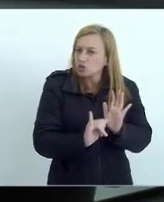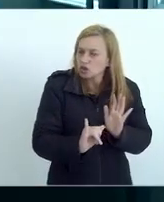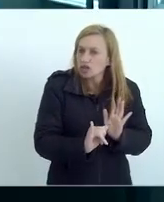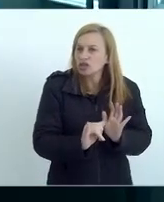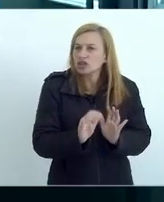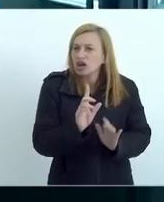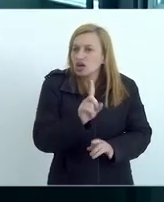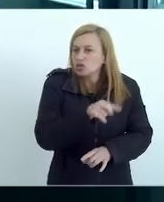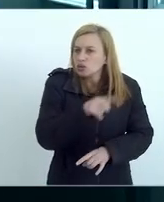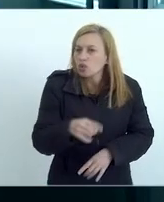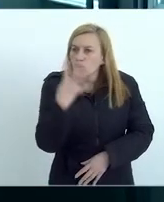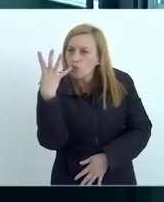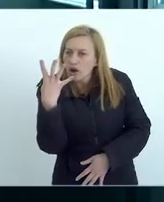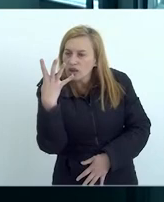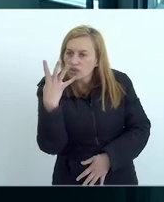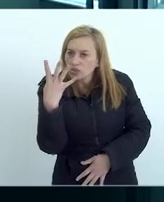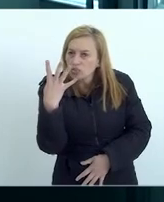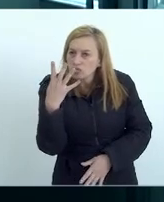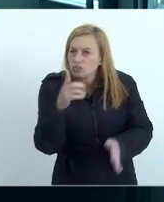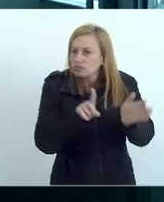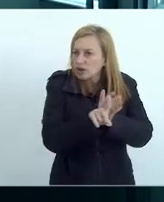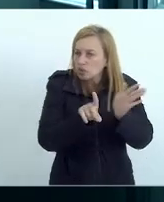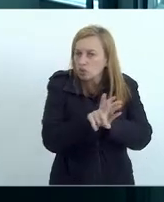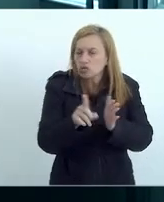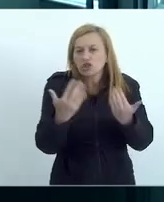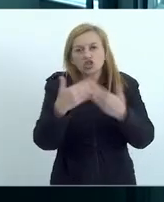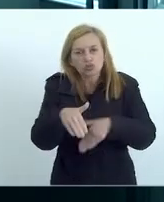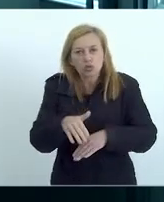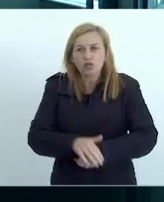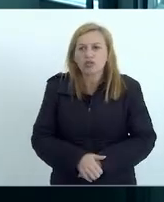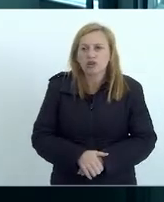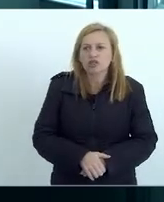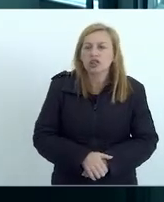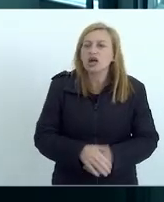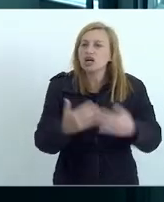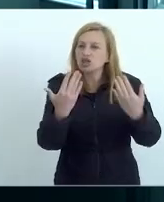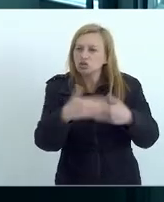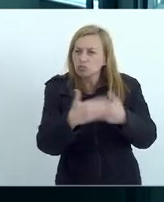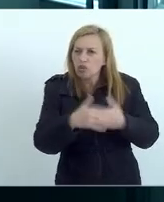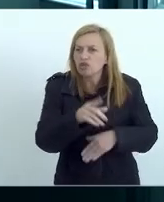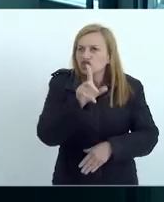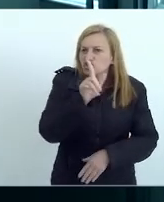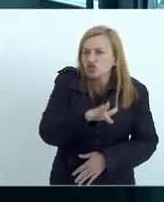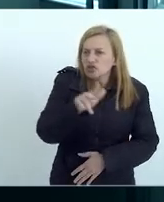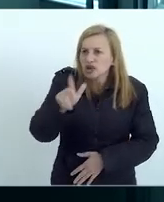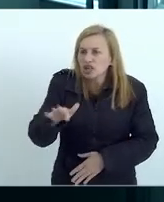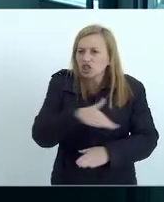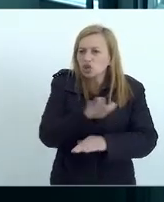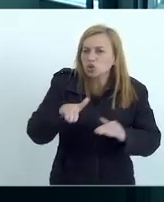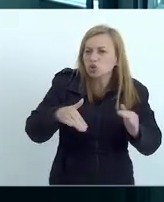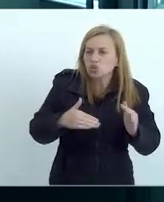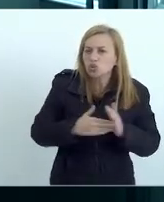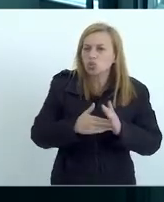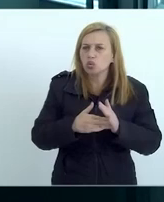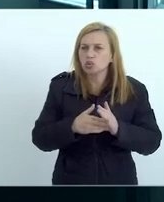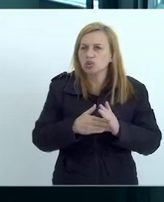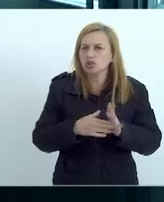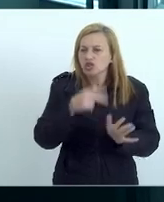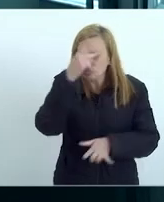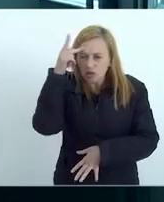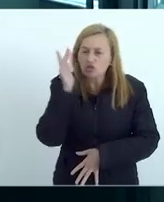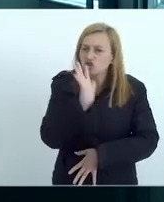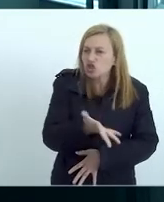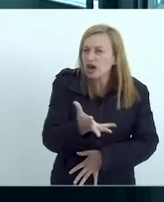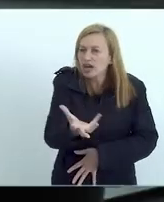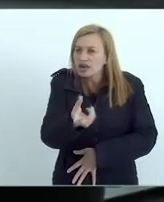doerj anulou quatro questões das provas as provas eram diferentes e todos os candidatos já